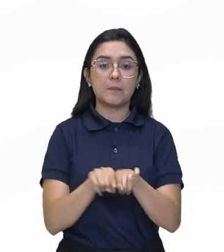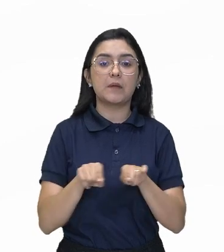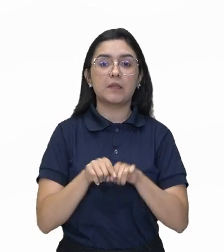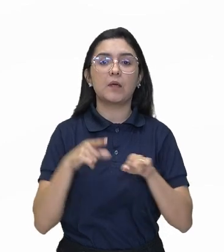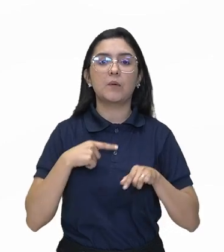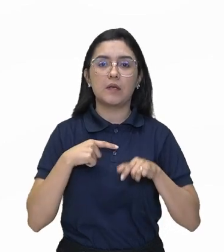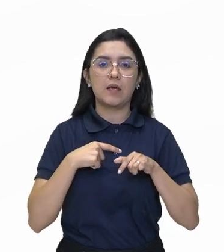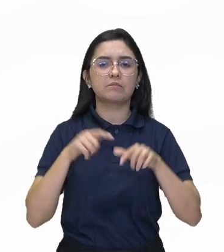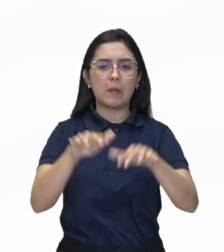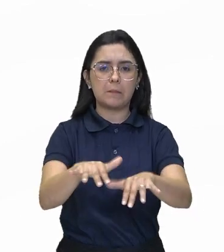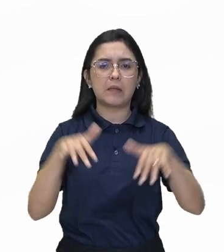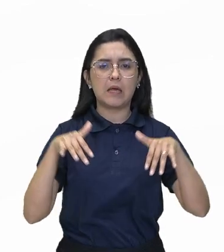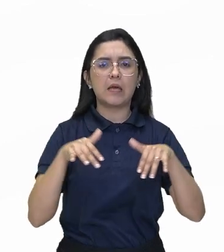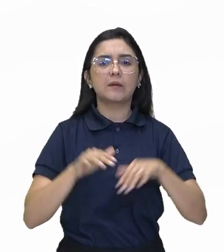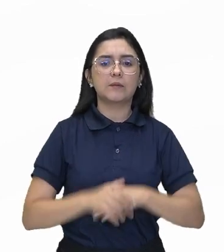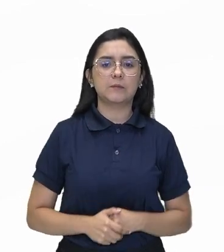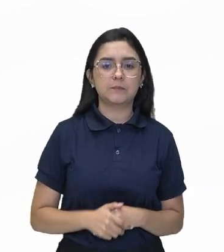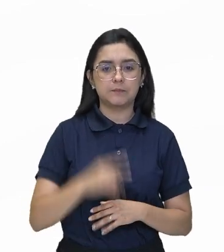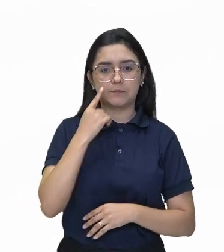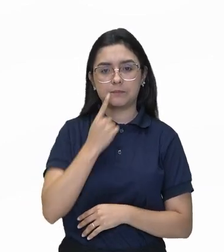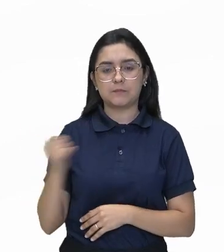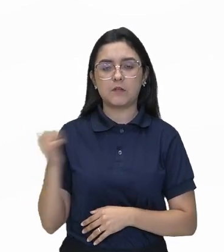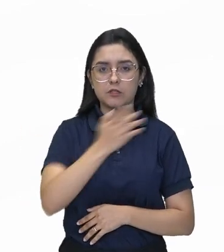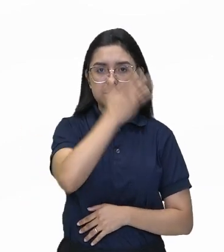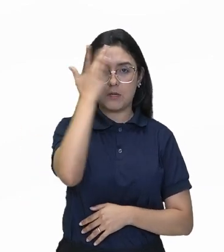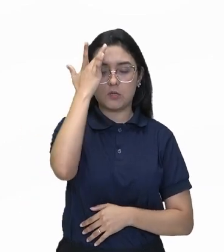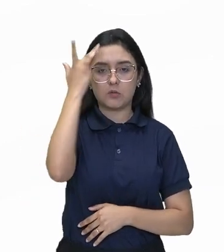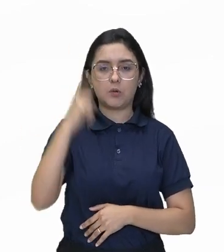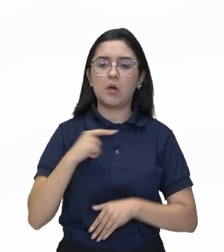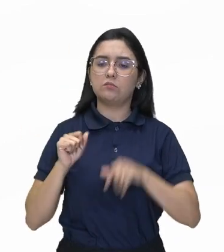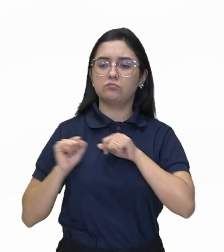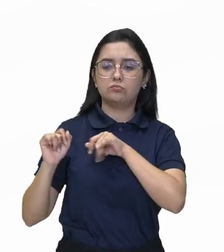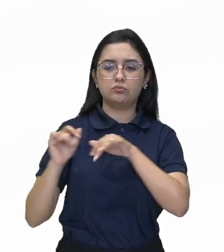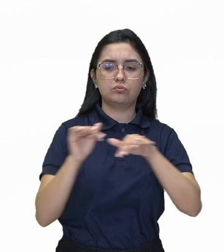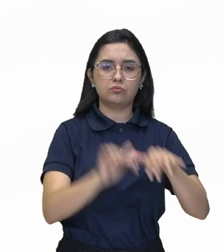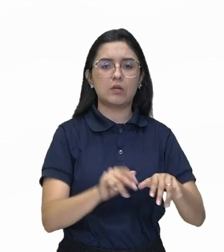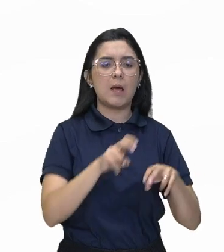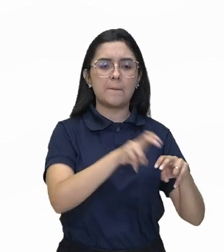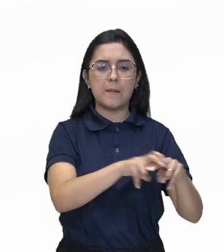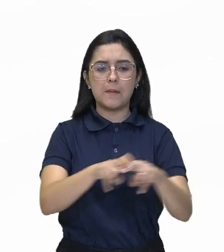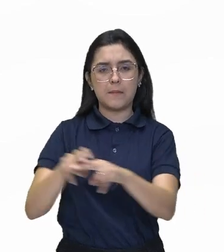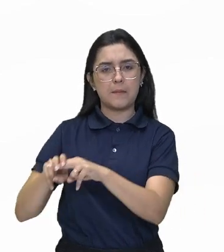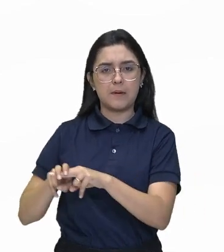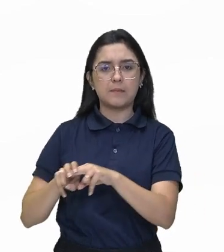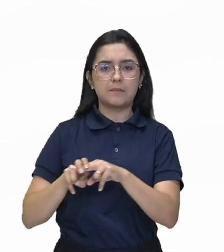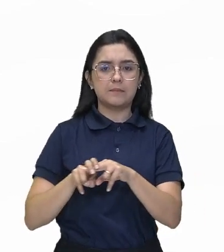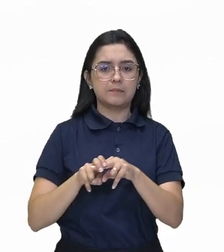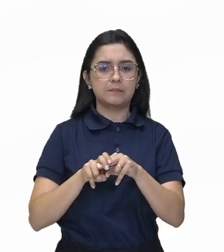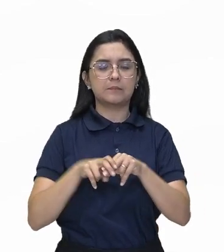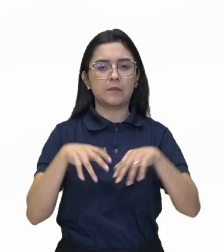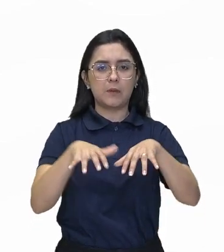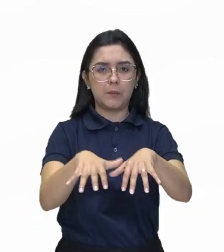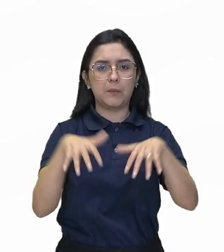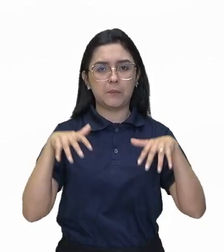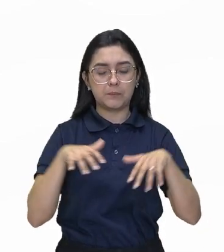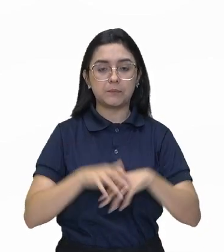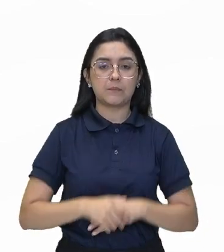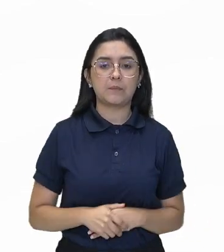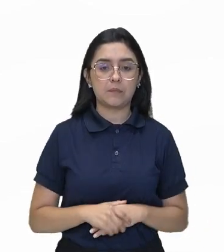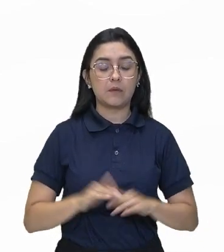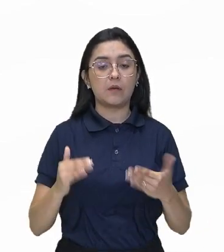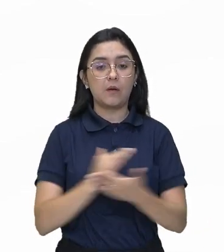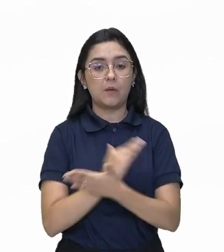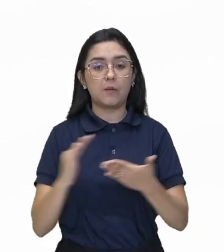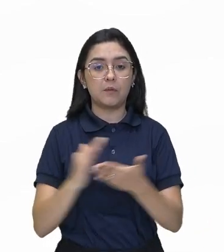plateia é justamente aí aonde o público é acomodado, e as cadeiras aí tem algumas que remetem